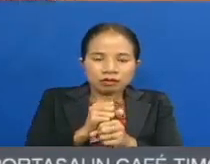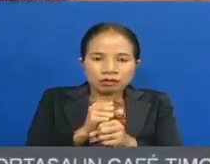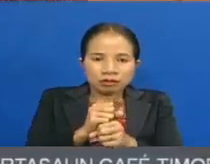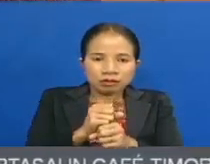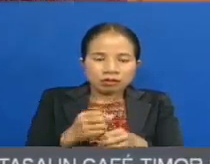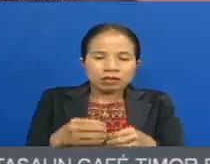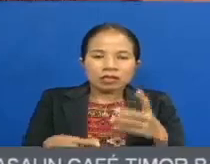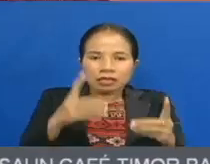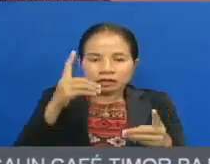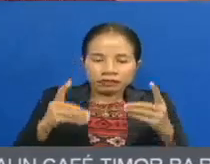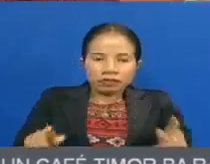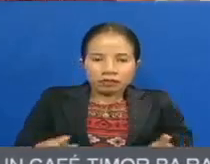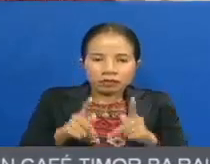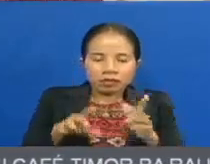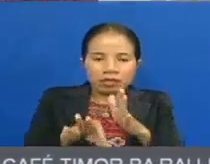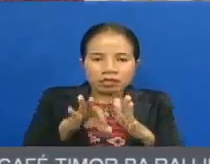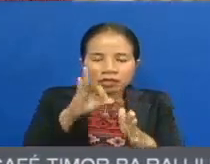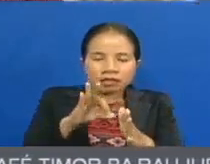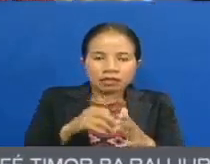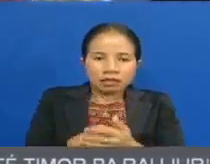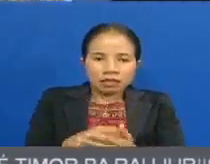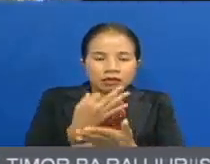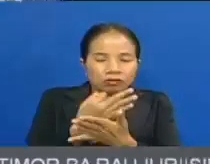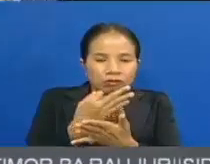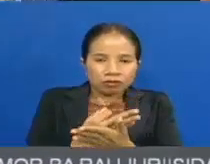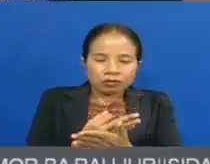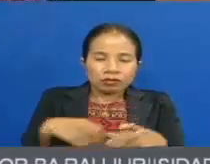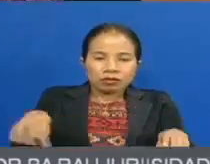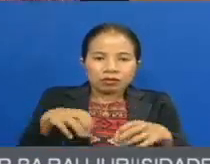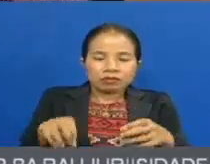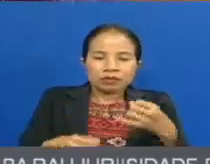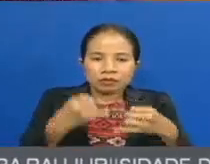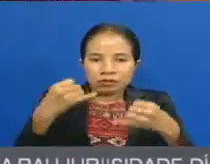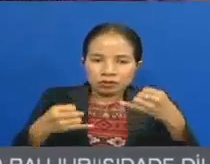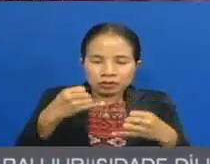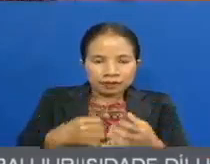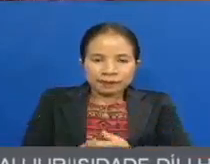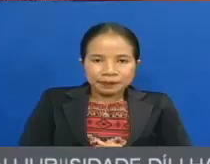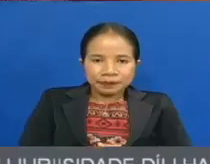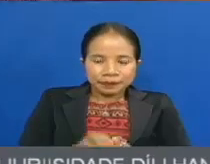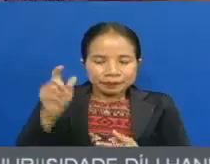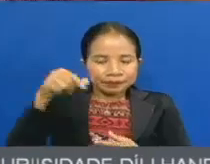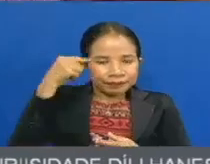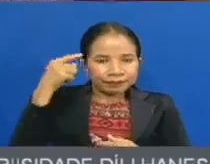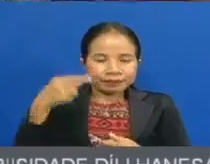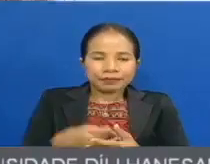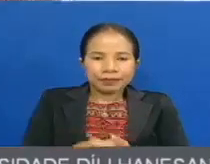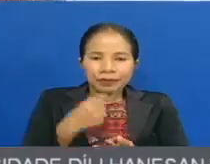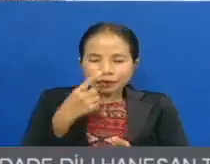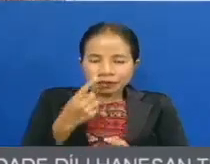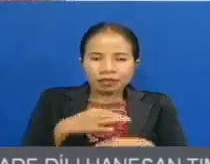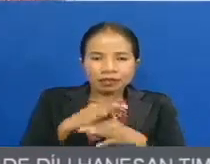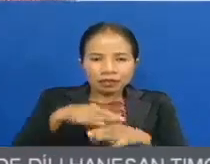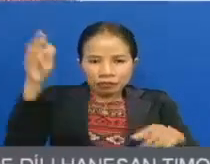Defensoria Pública, na Berretan ONA Autonomia Financeira, no Serviço Notariado União. Governante na Teten, ato